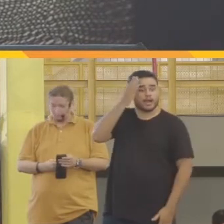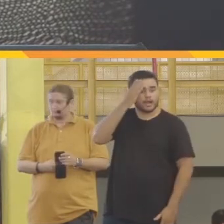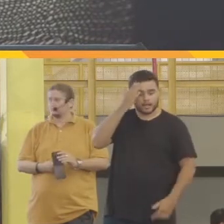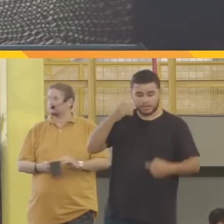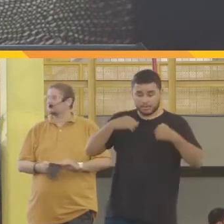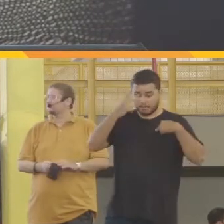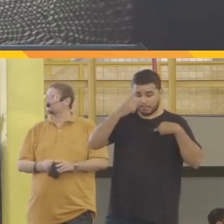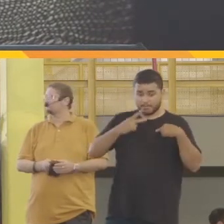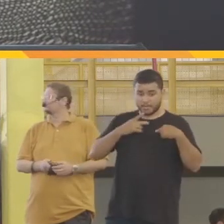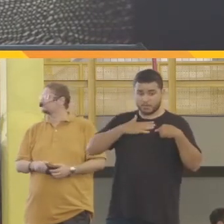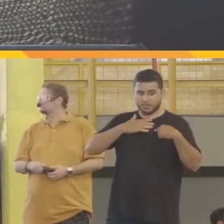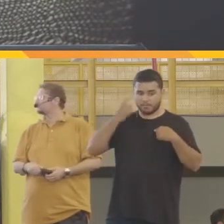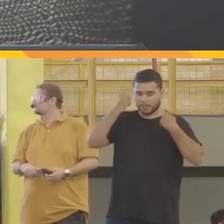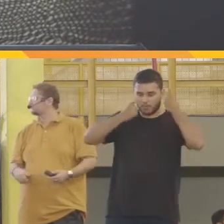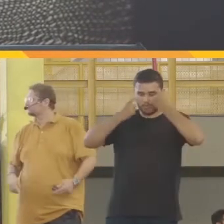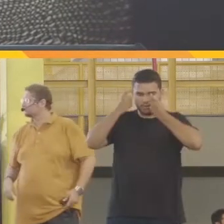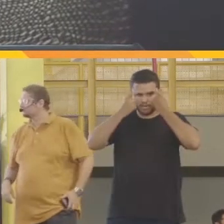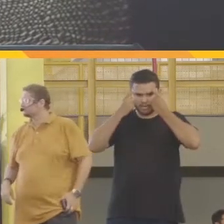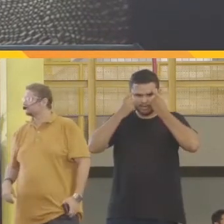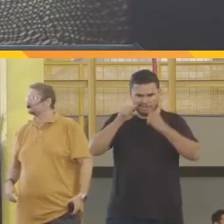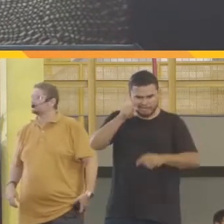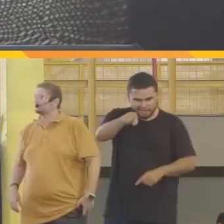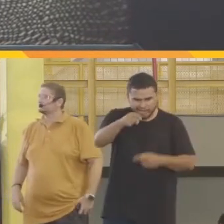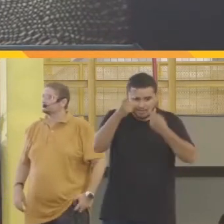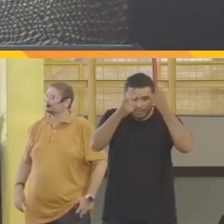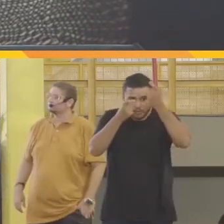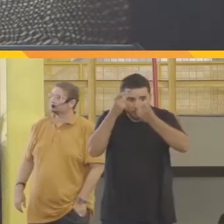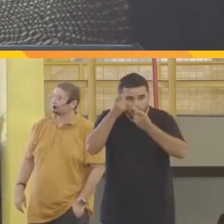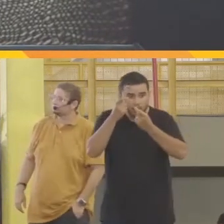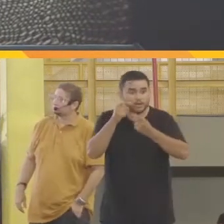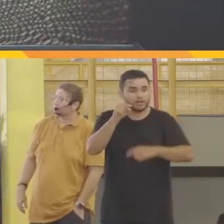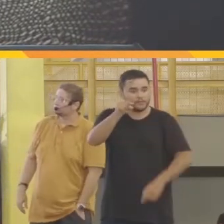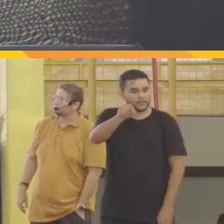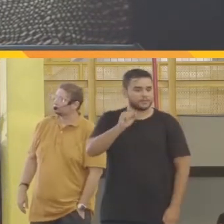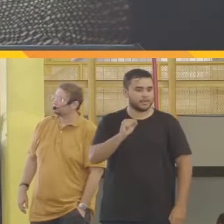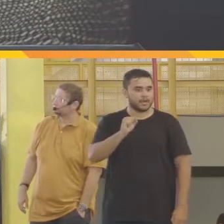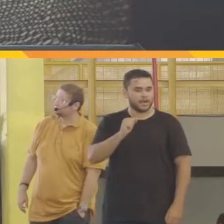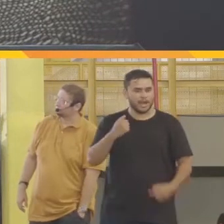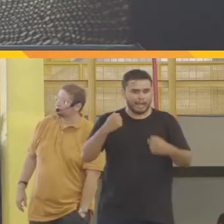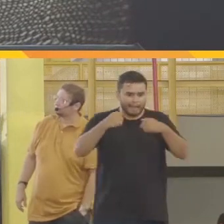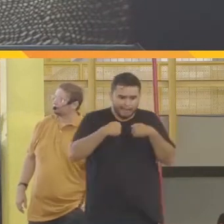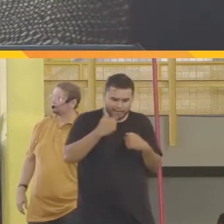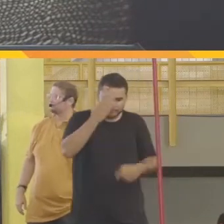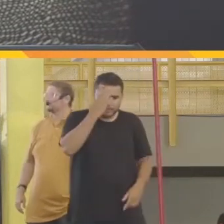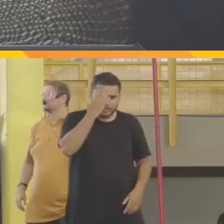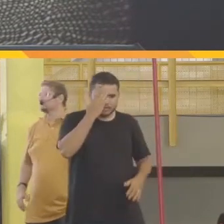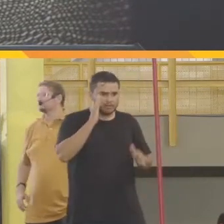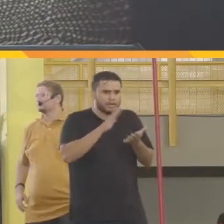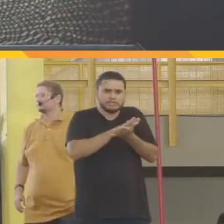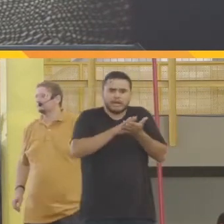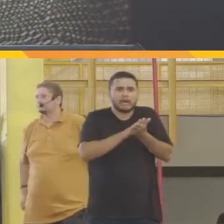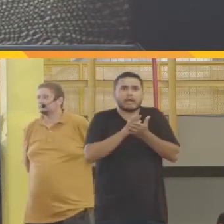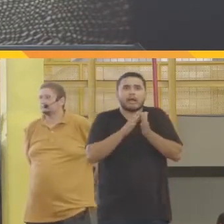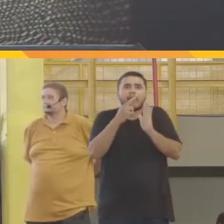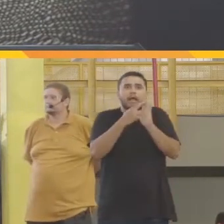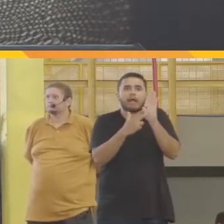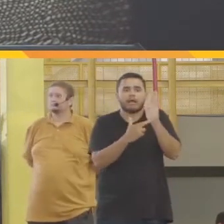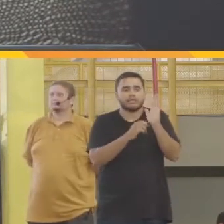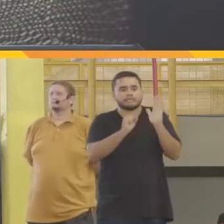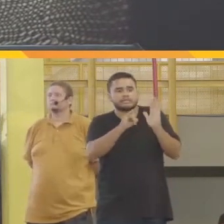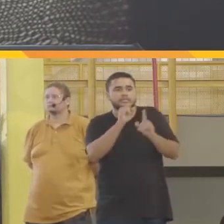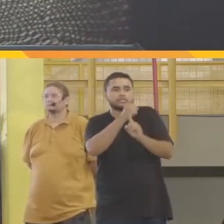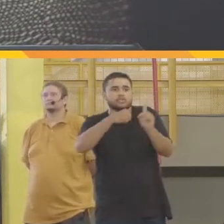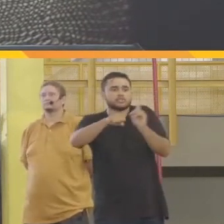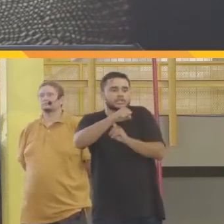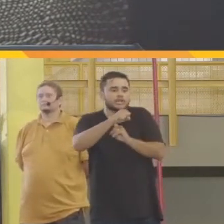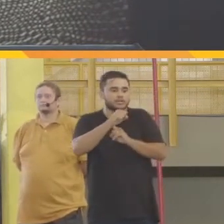de particular, ainda que seja antiético, ainda que seja imoral, porque a preocupação